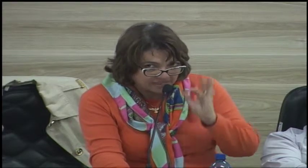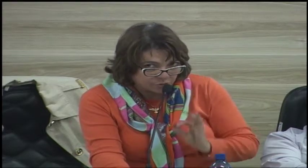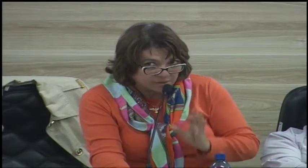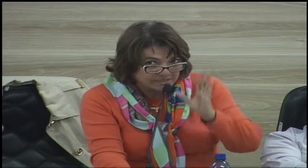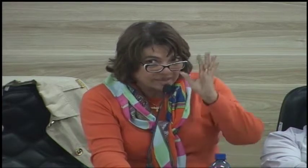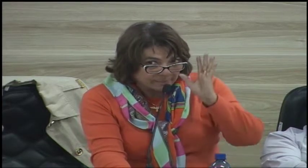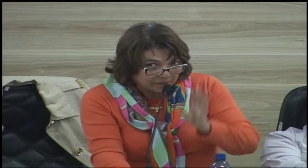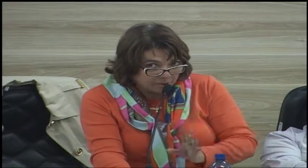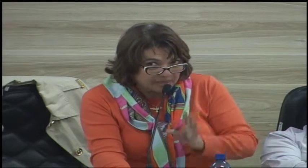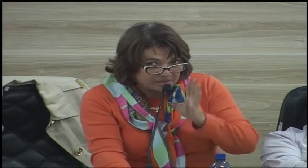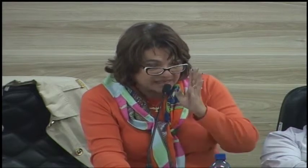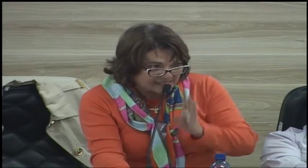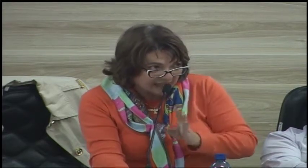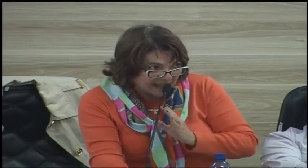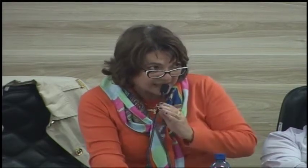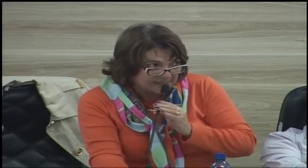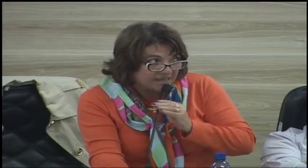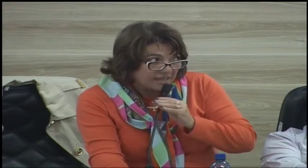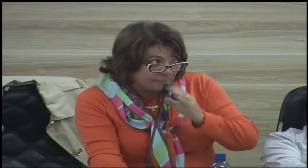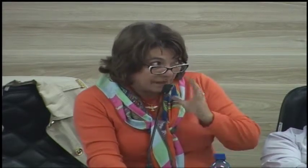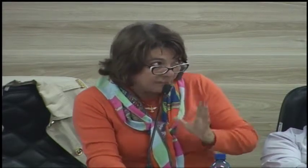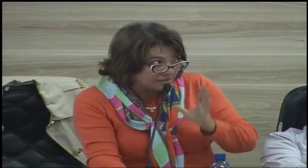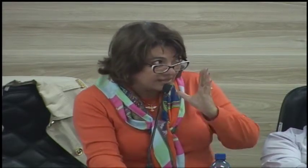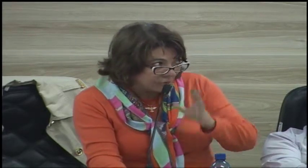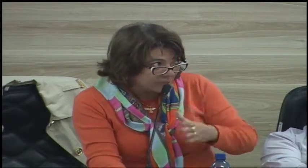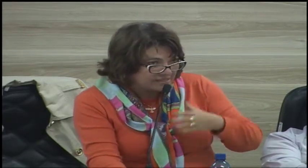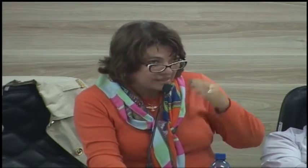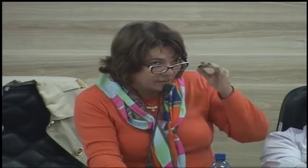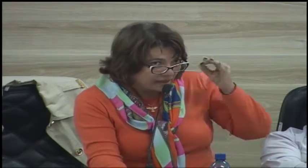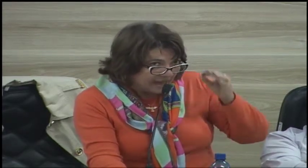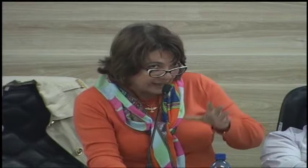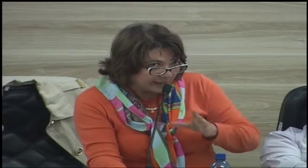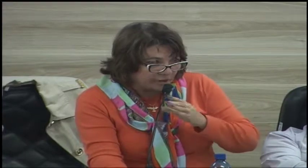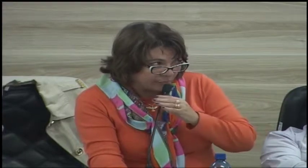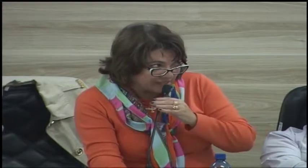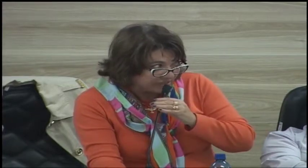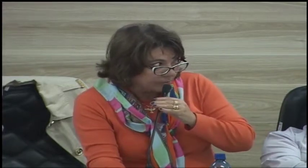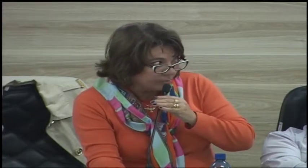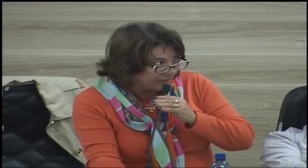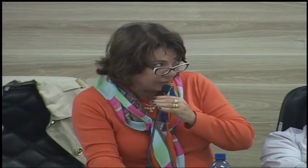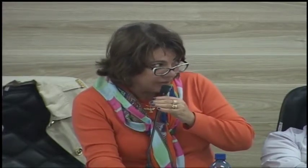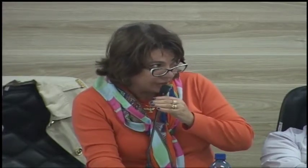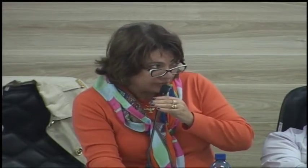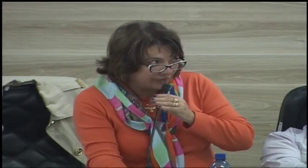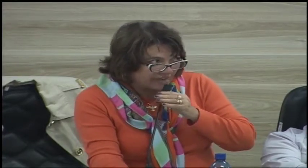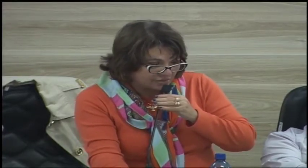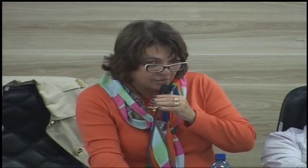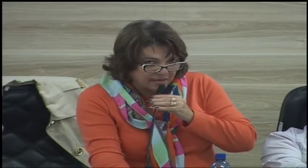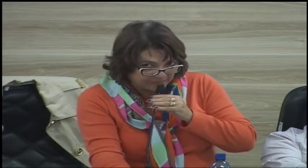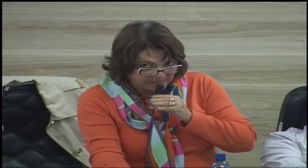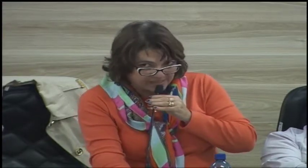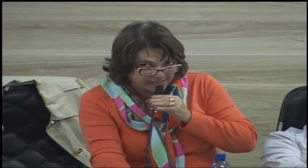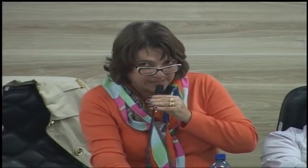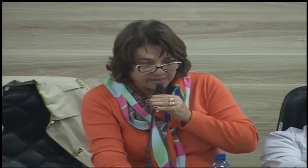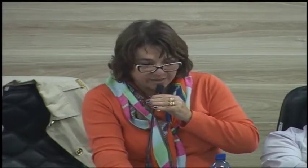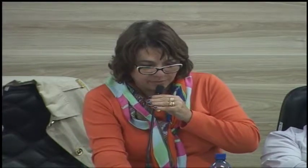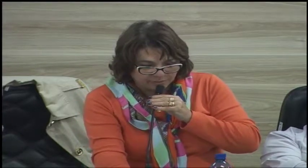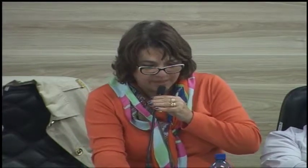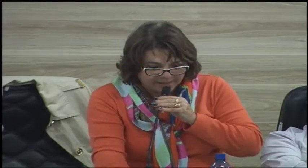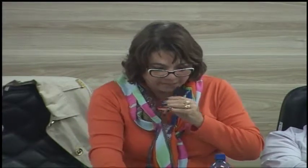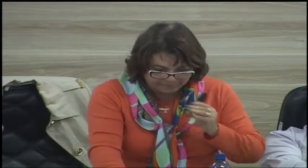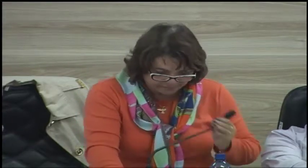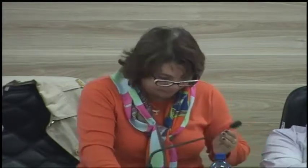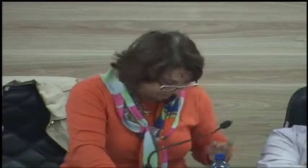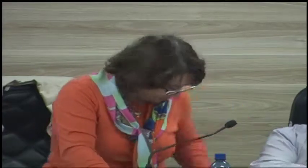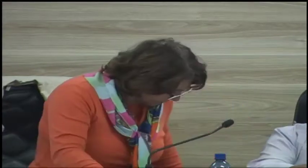misturar as coisas, pelo menos nessa casa e pelo menos na comissão, a que até o presente momento eu faço a presidência. Muito